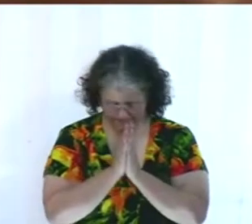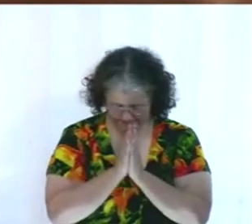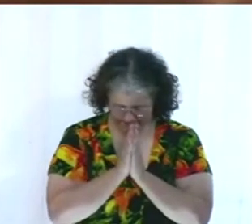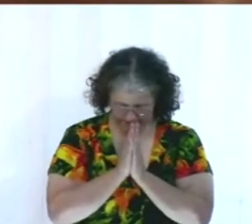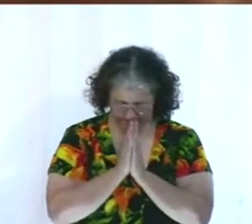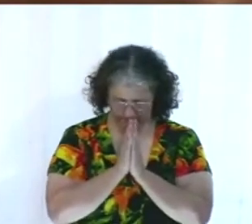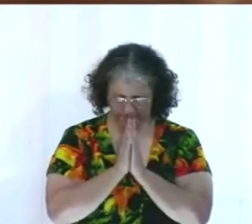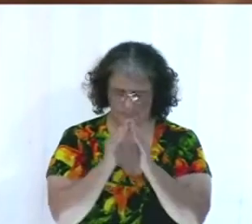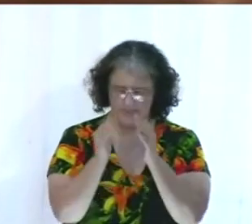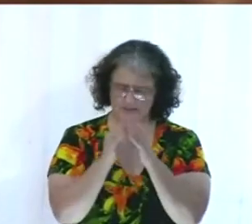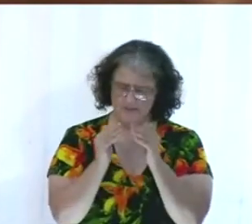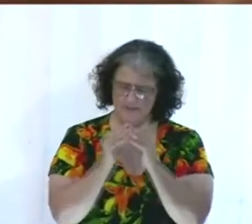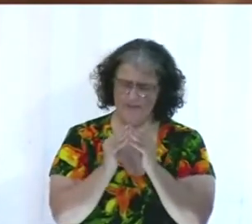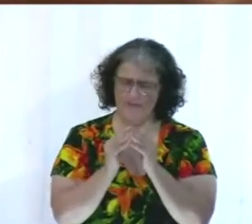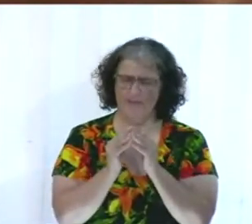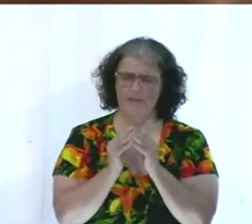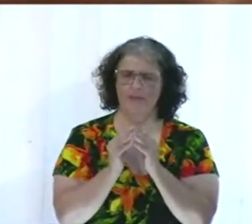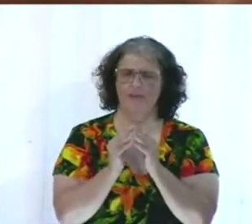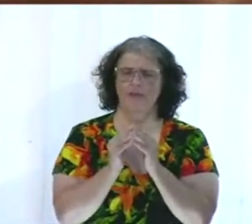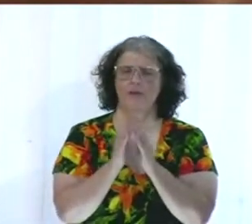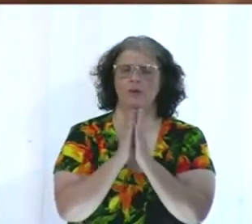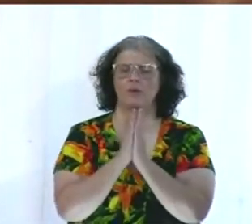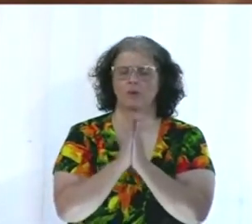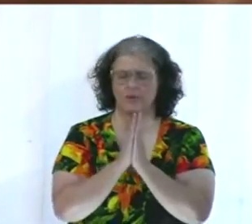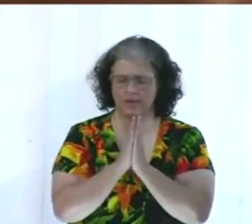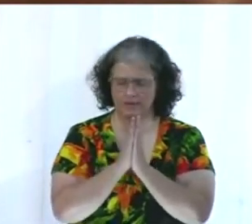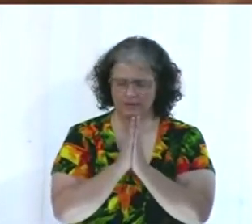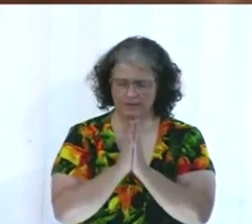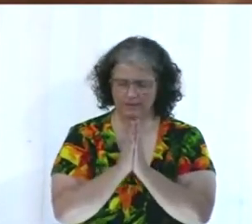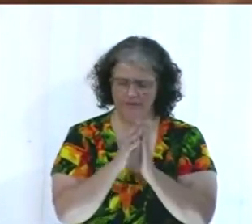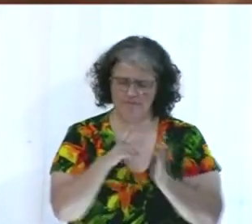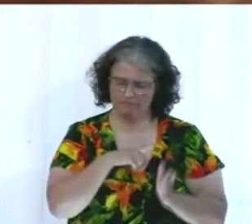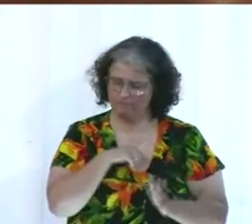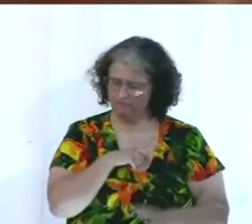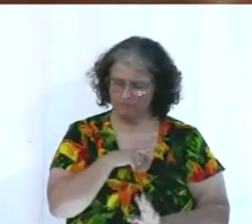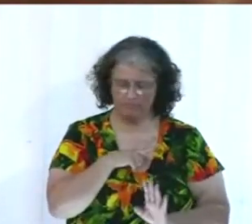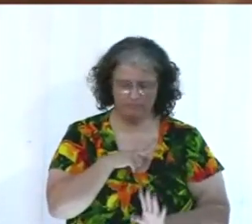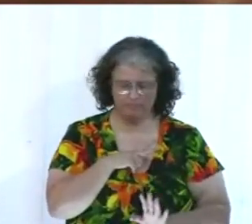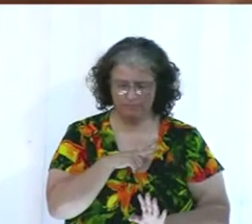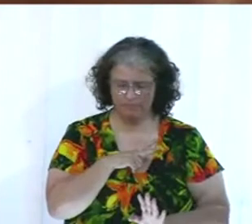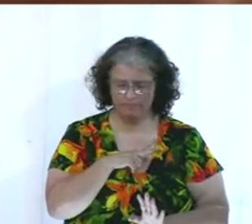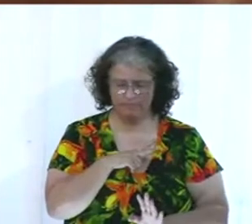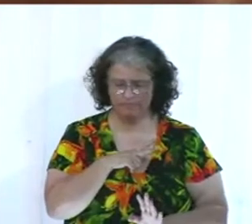eu queria que você, por alguns instantes, orasse ao Senhor silenciosamente.